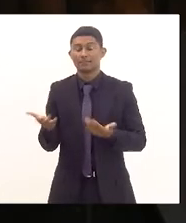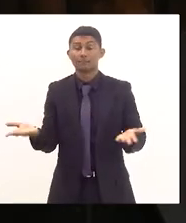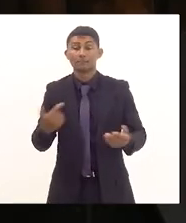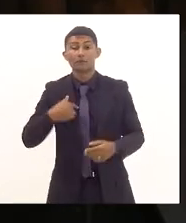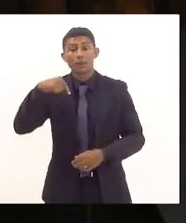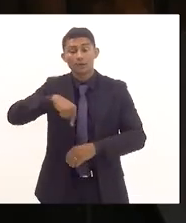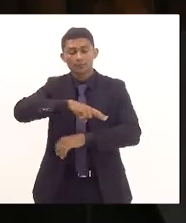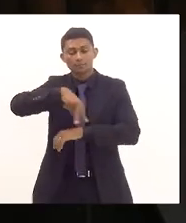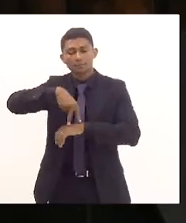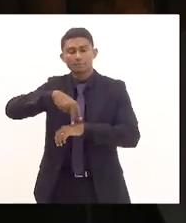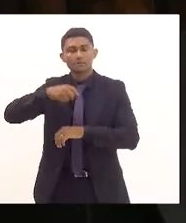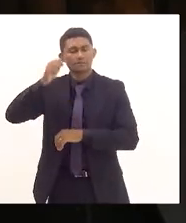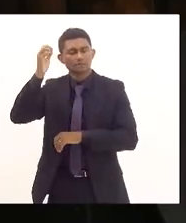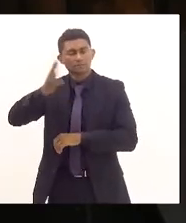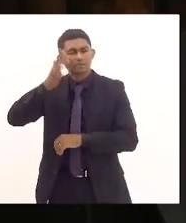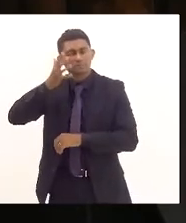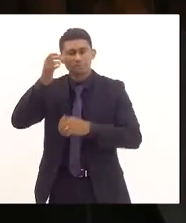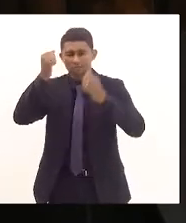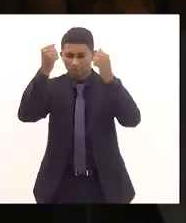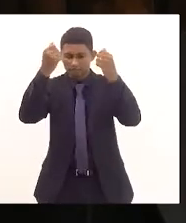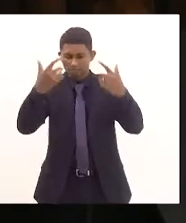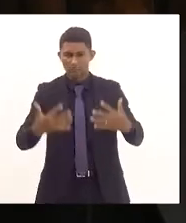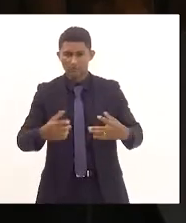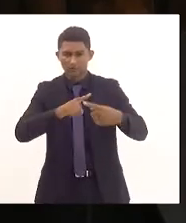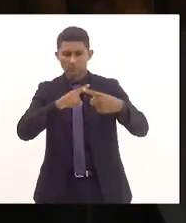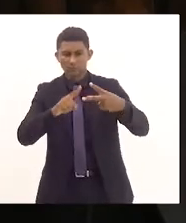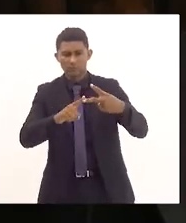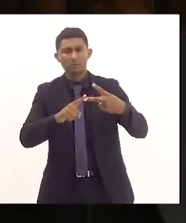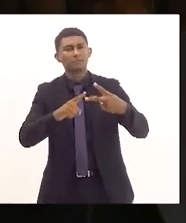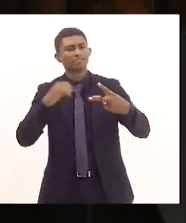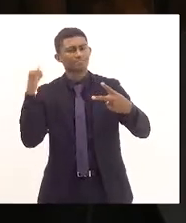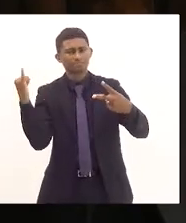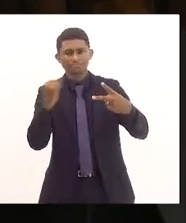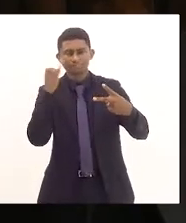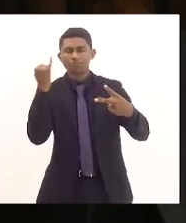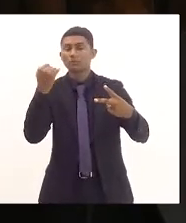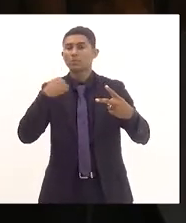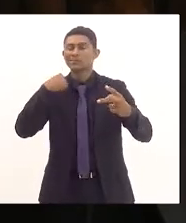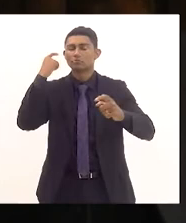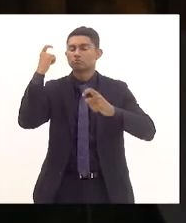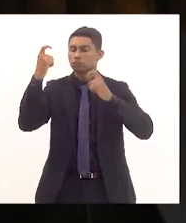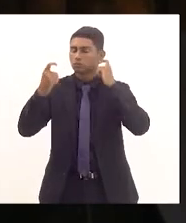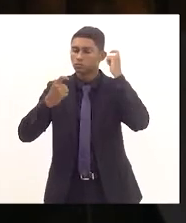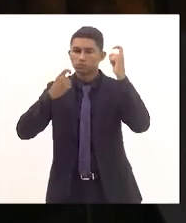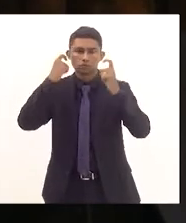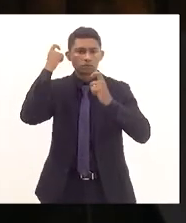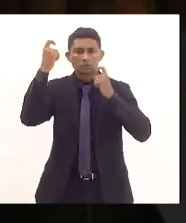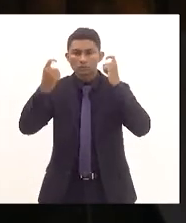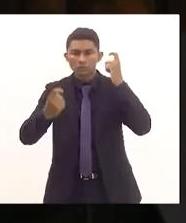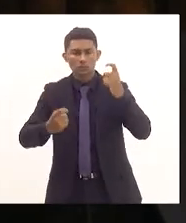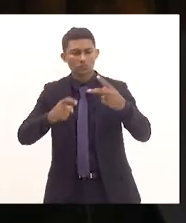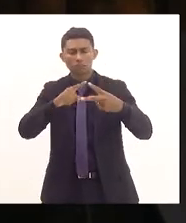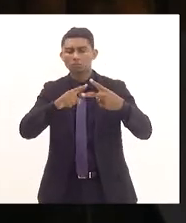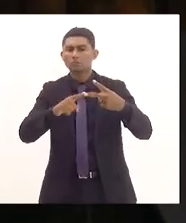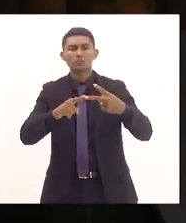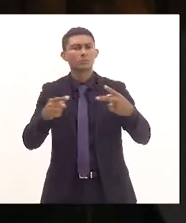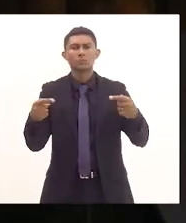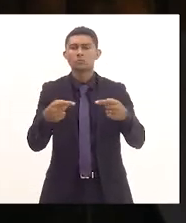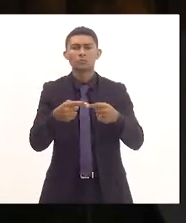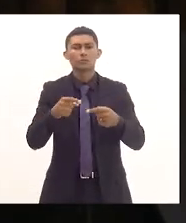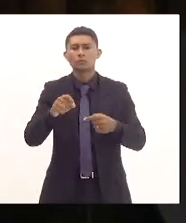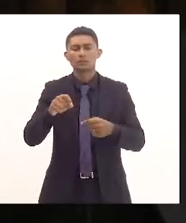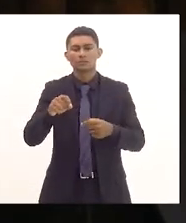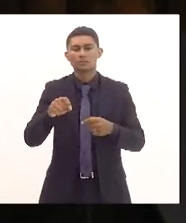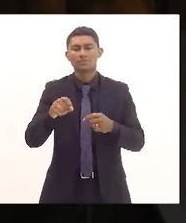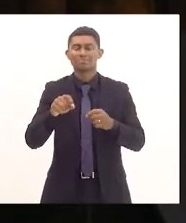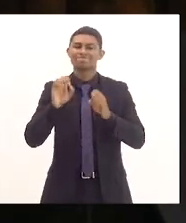sobre dois assuntos extremamente importante e que tem me preocupado muito na nossa educação e